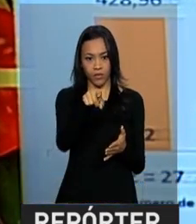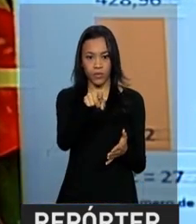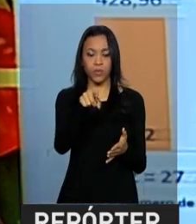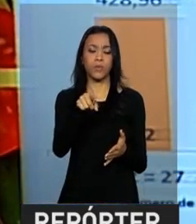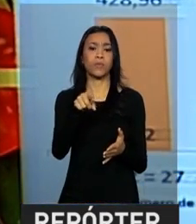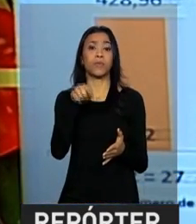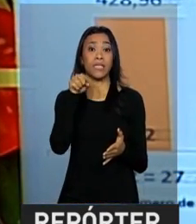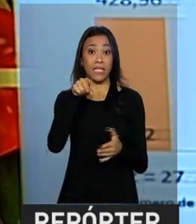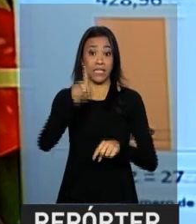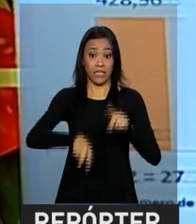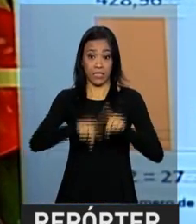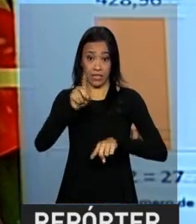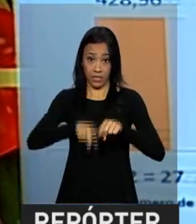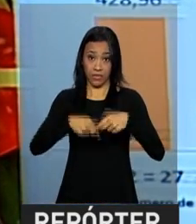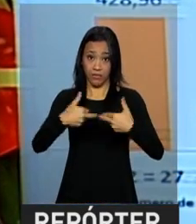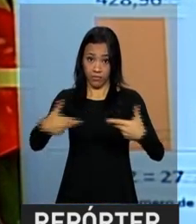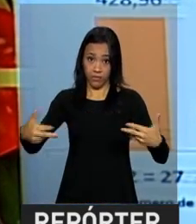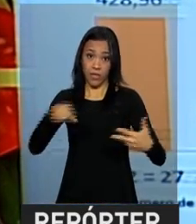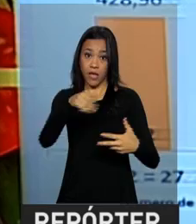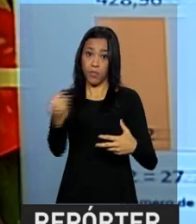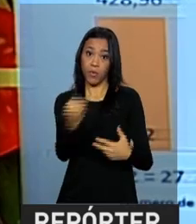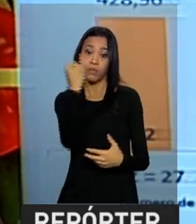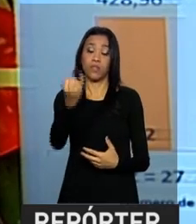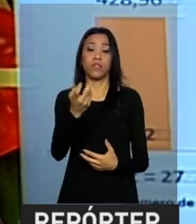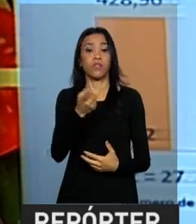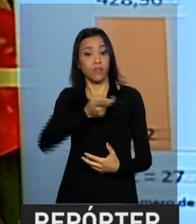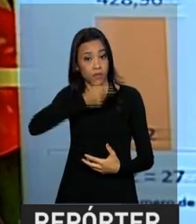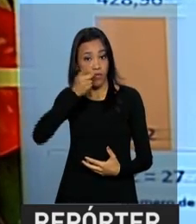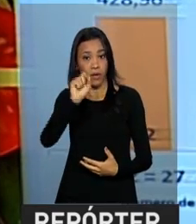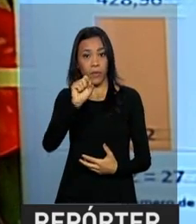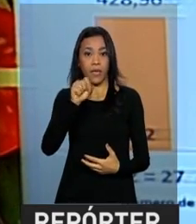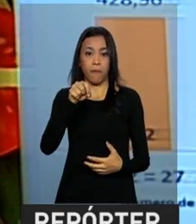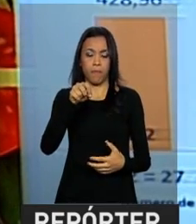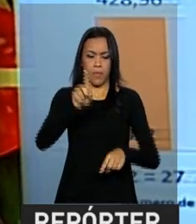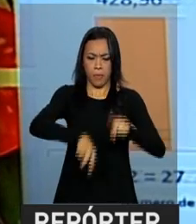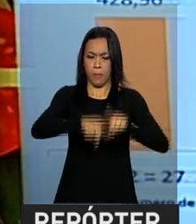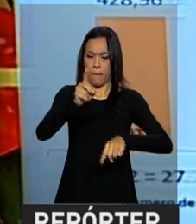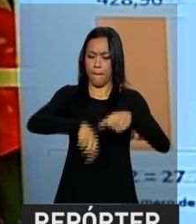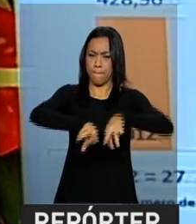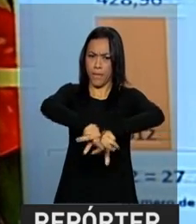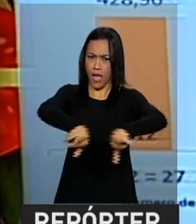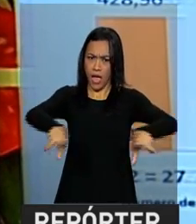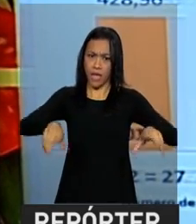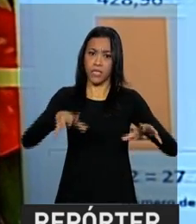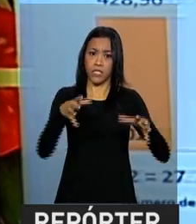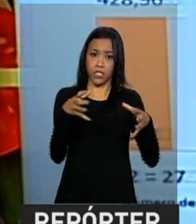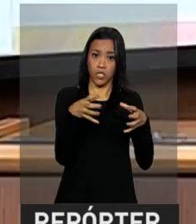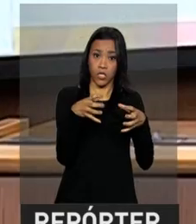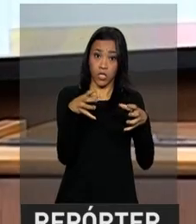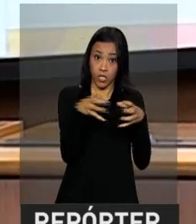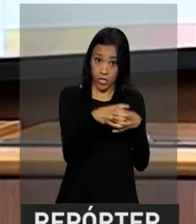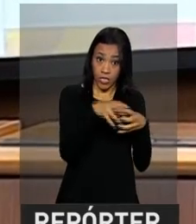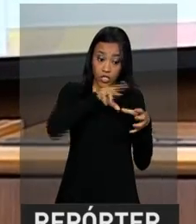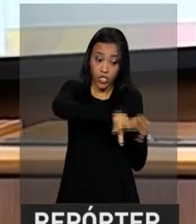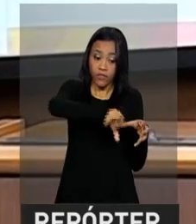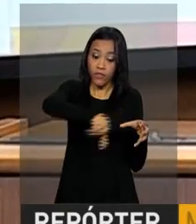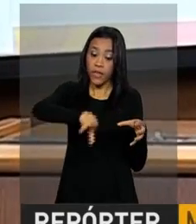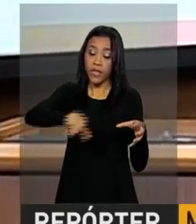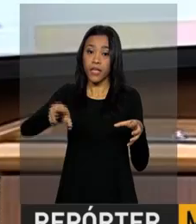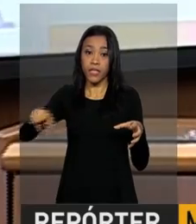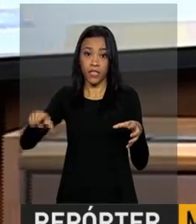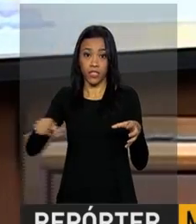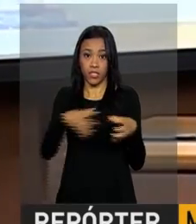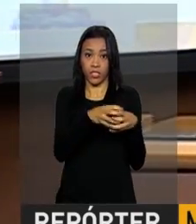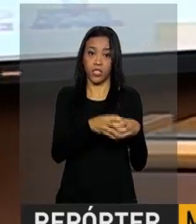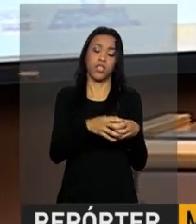média desses produtos importante falar os produtos eles têm concentrações diferentes e houve uma redução média de